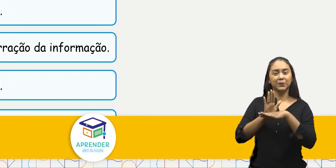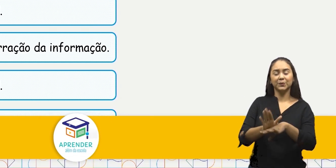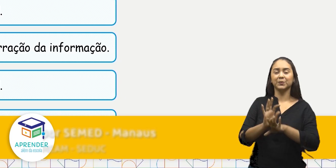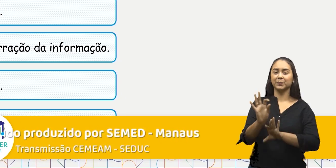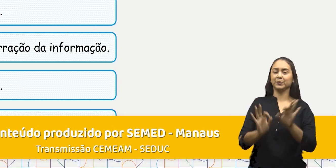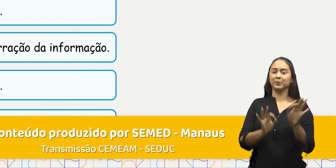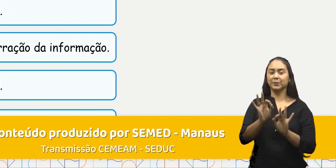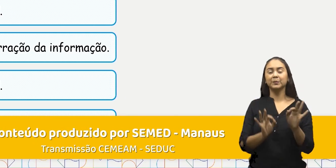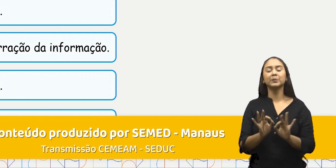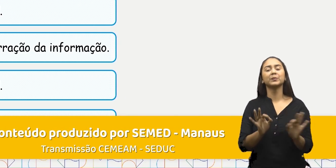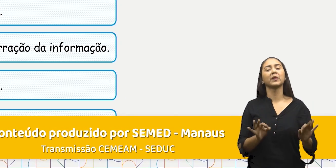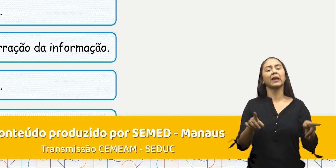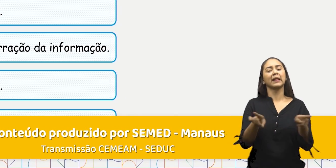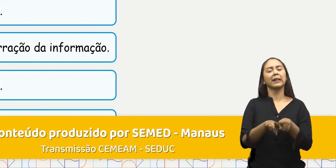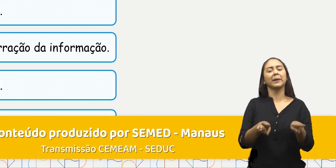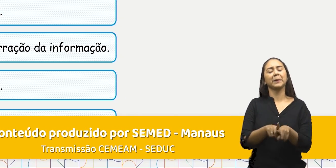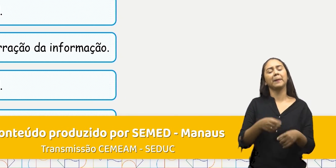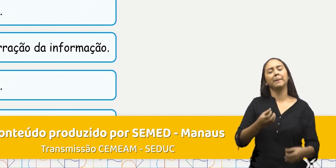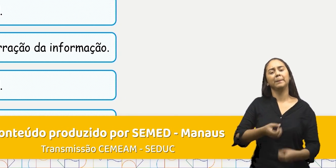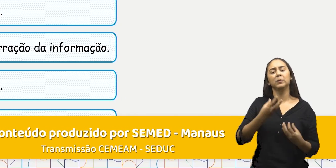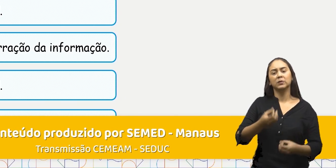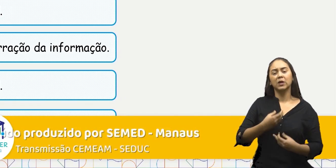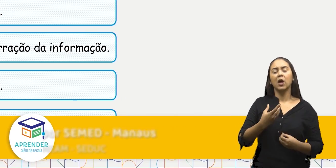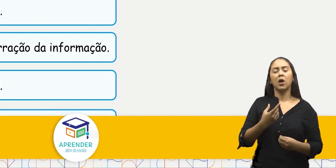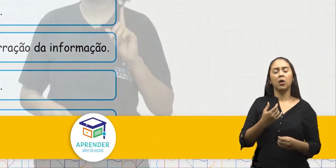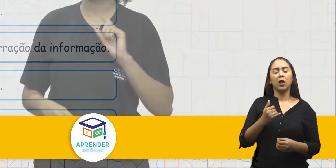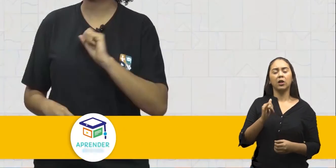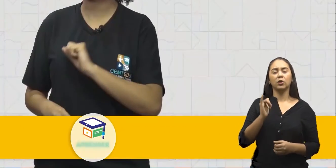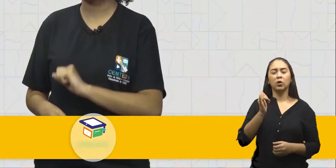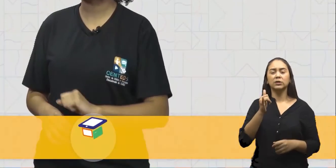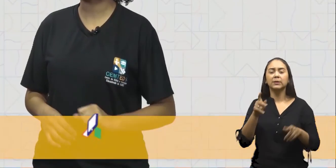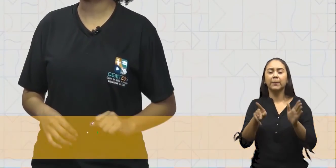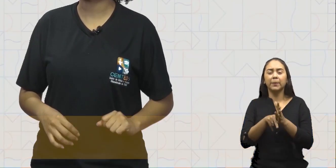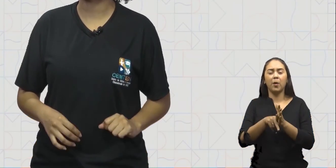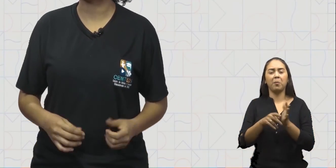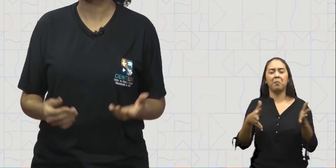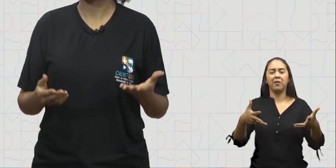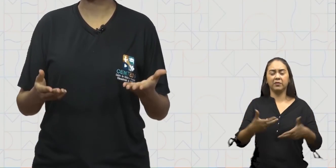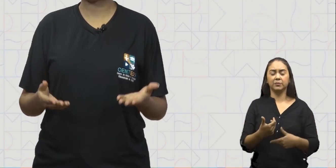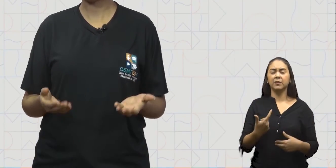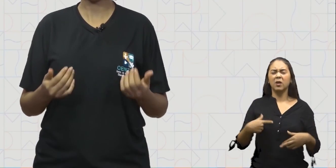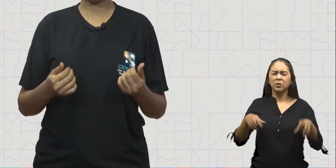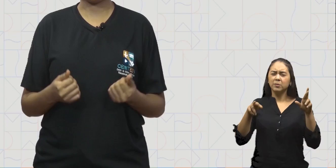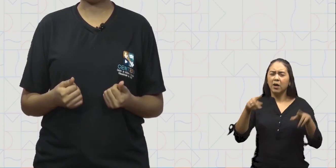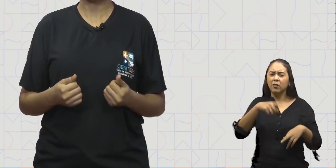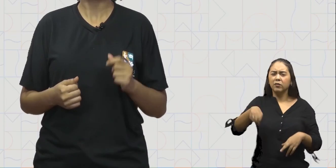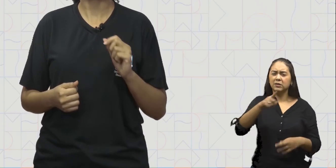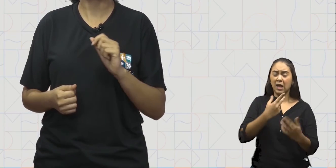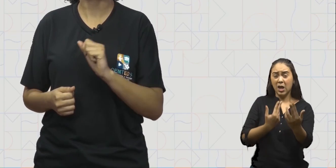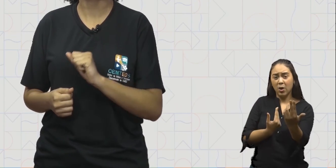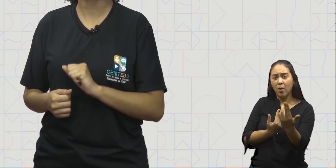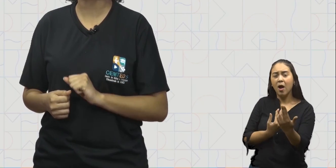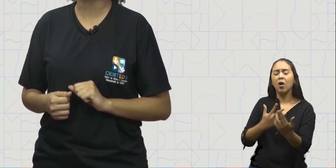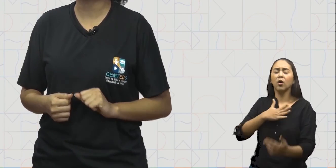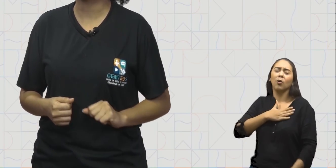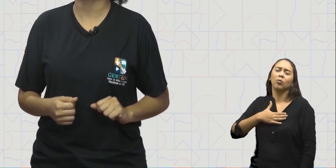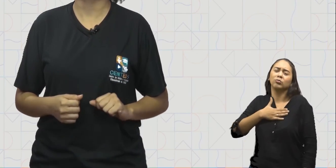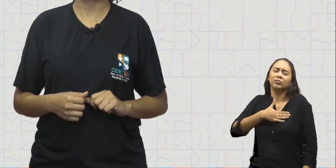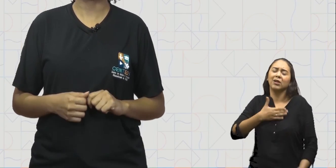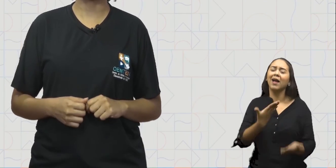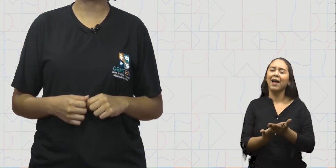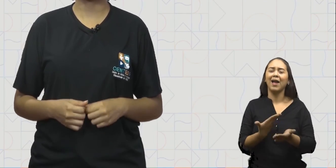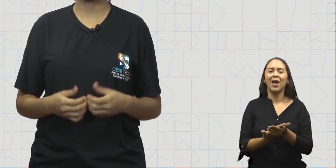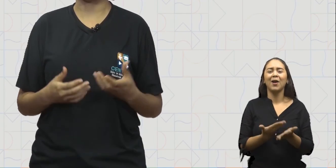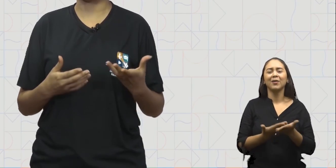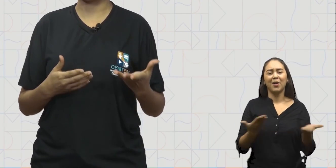o planejamento e a produção de uma notícia de sucesso. Eu espero que você, assim como eu, tenha curtido muito